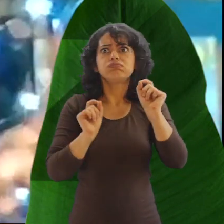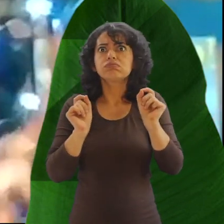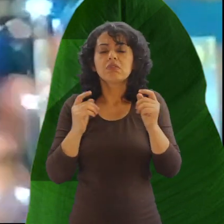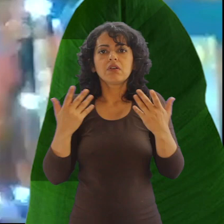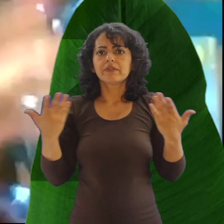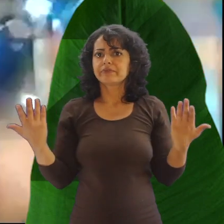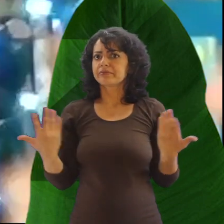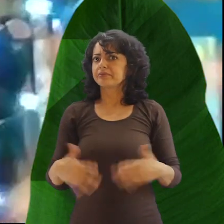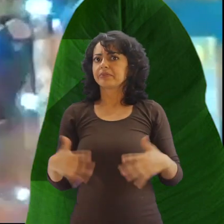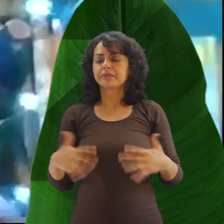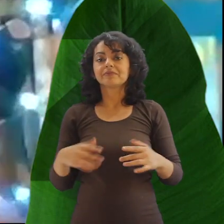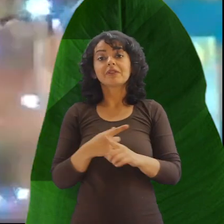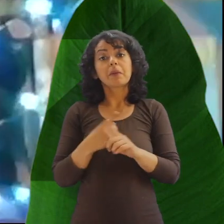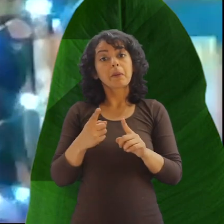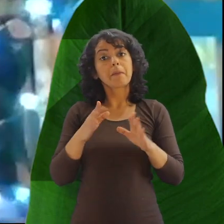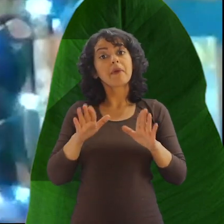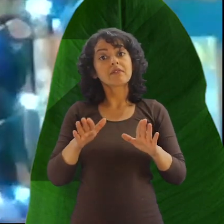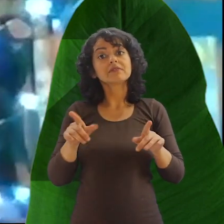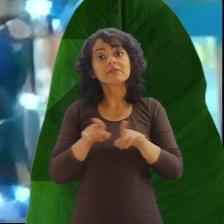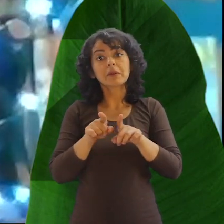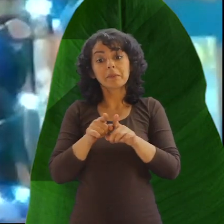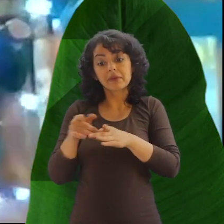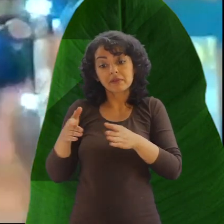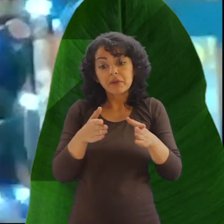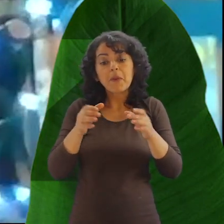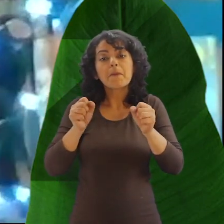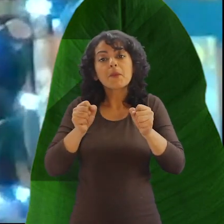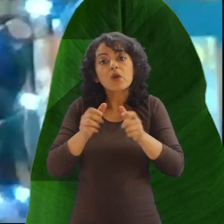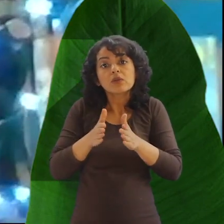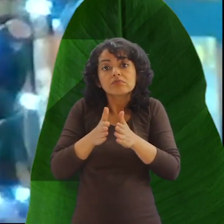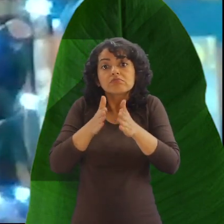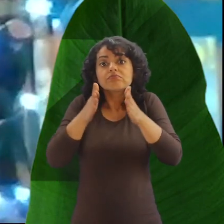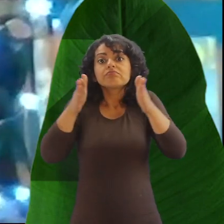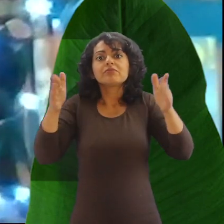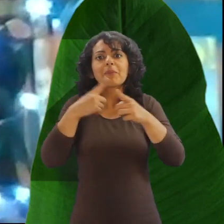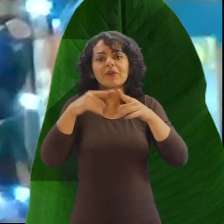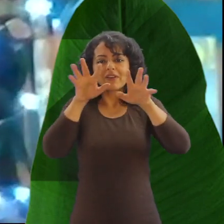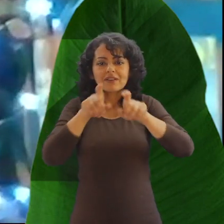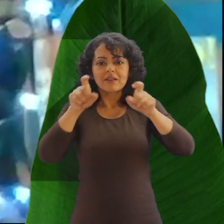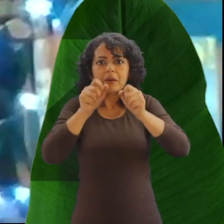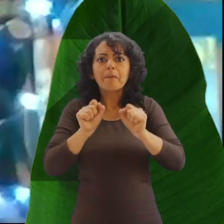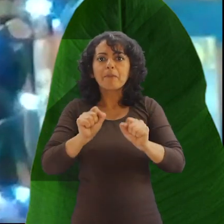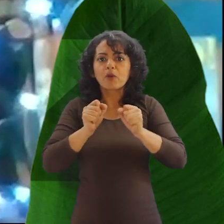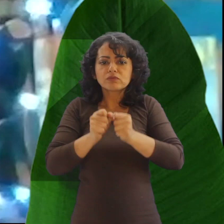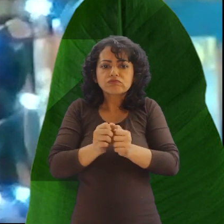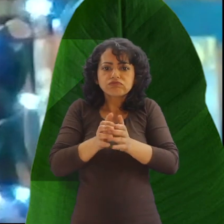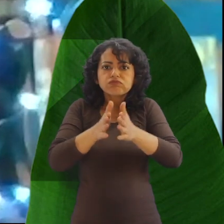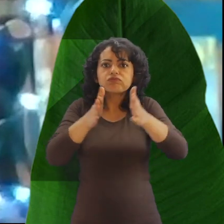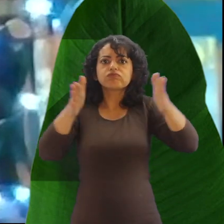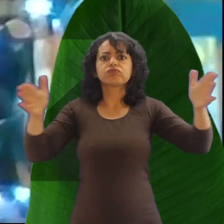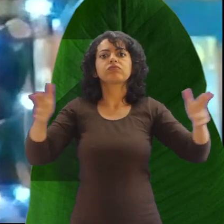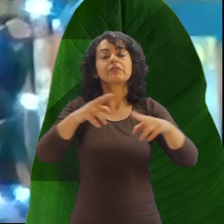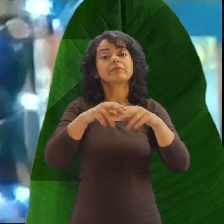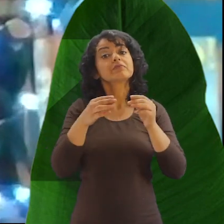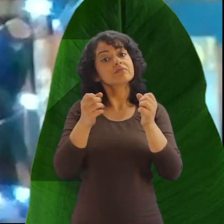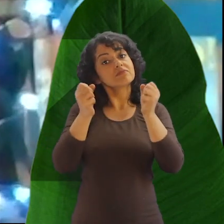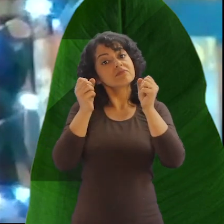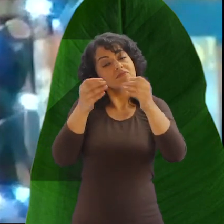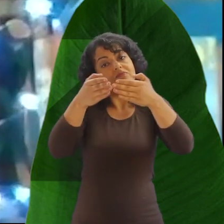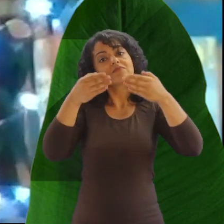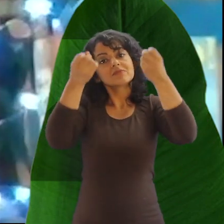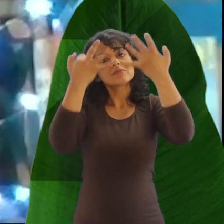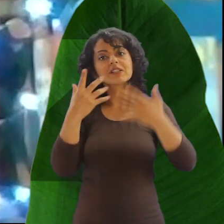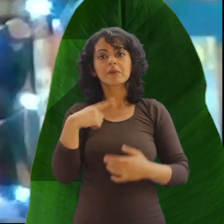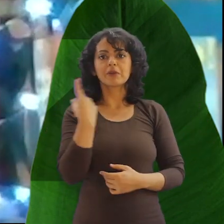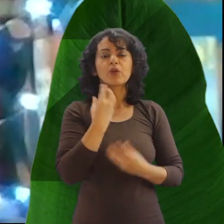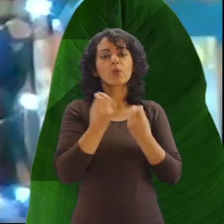ao mesmo tempo, a sua carreira pôde se expandir também graças ao digital. Então, fala um pouco para a gente sobre como